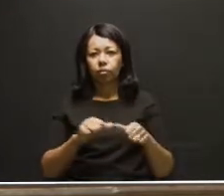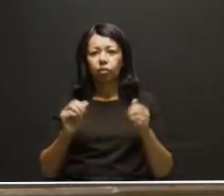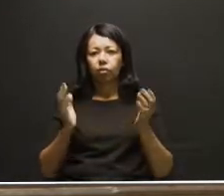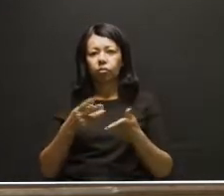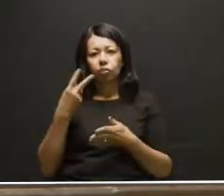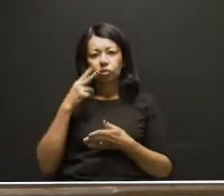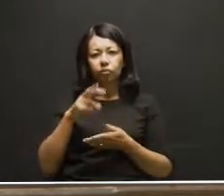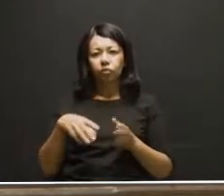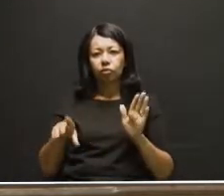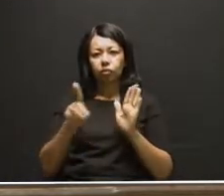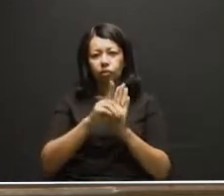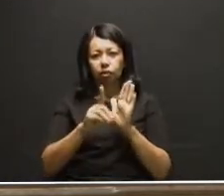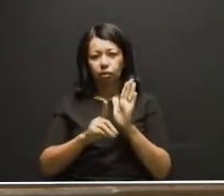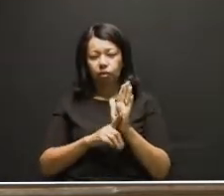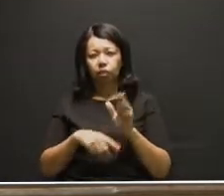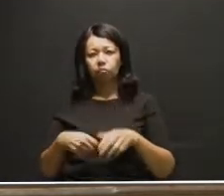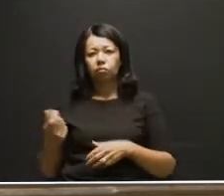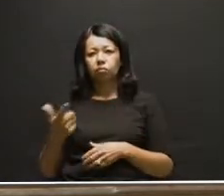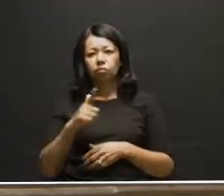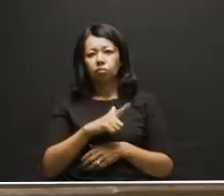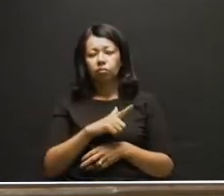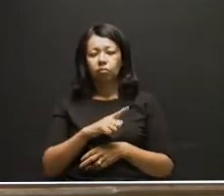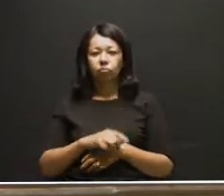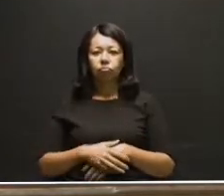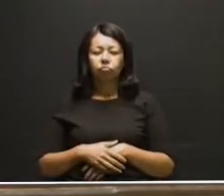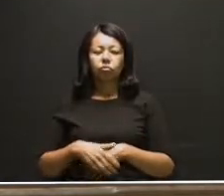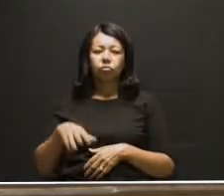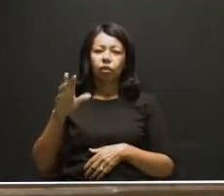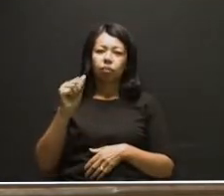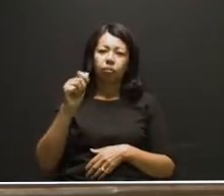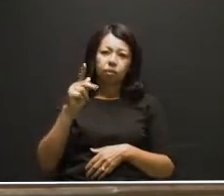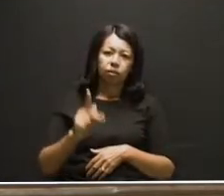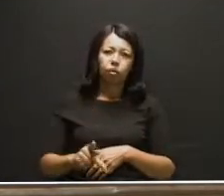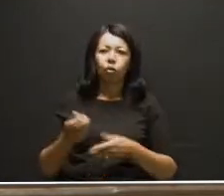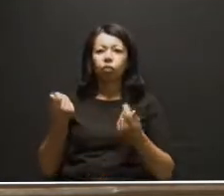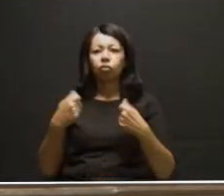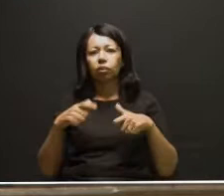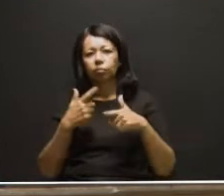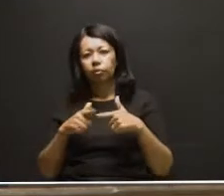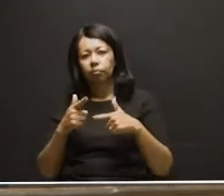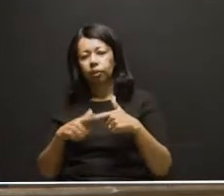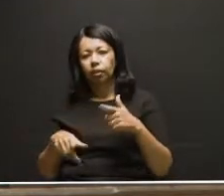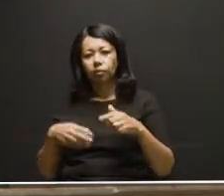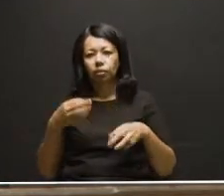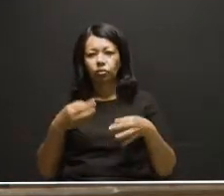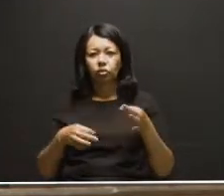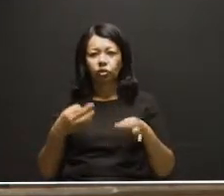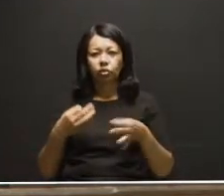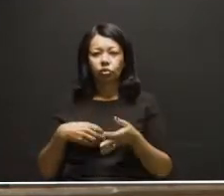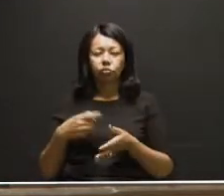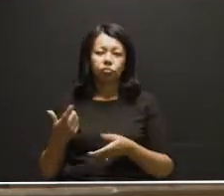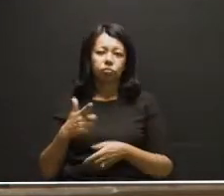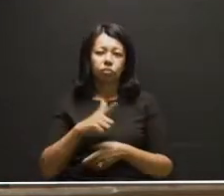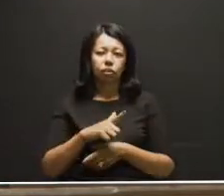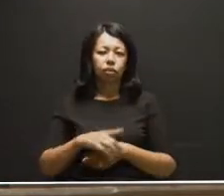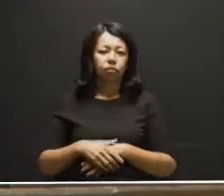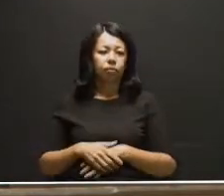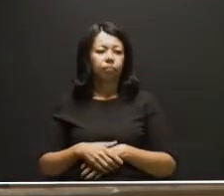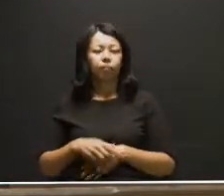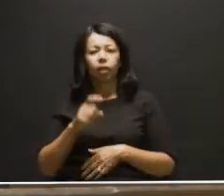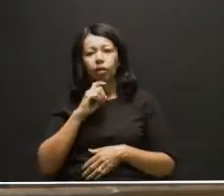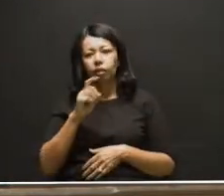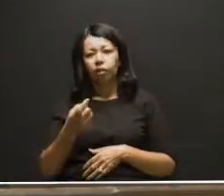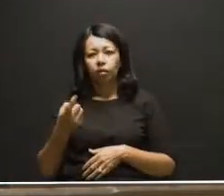lá que prejudicou diz a desaposentação ou de insegurança jurídica na pasta então é ninguém